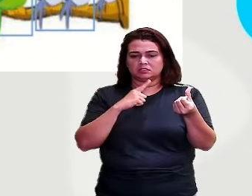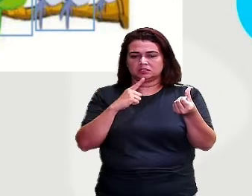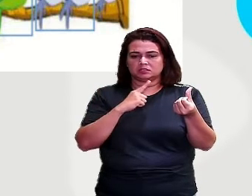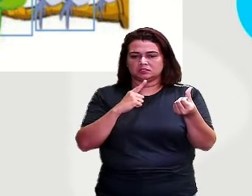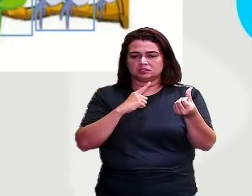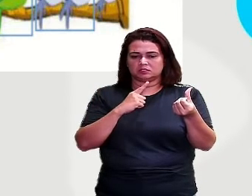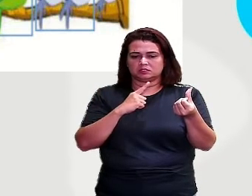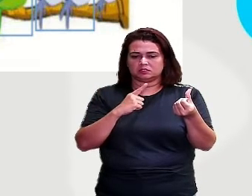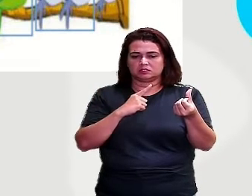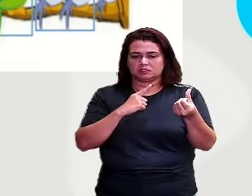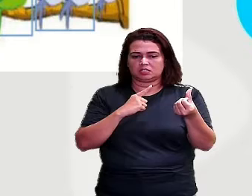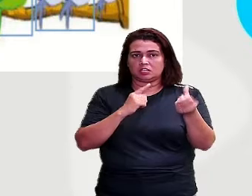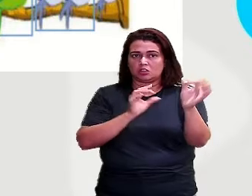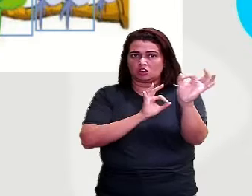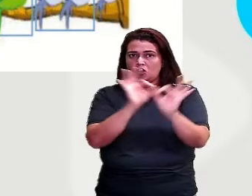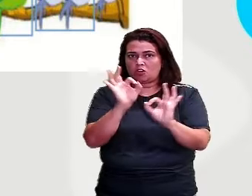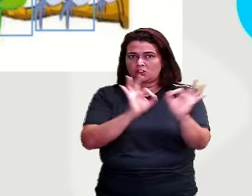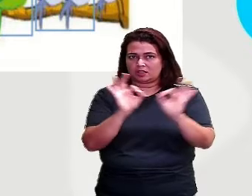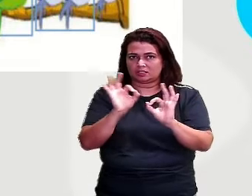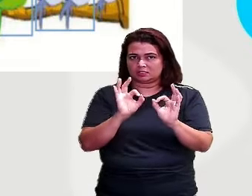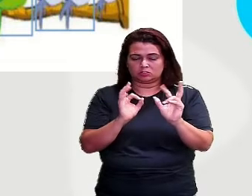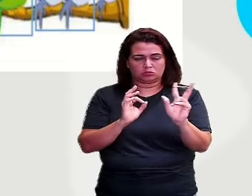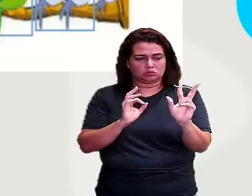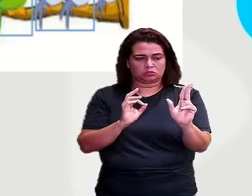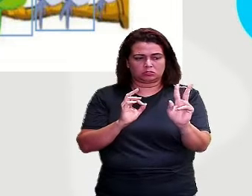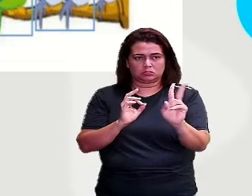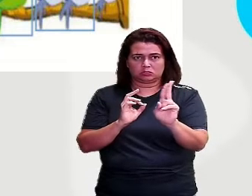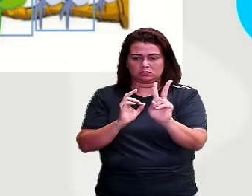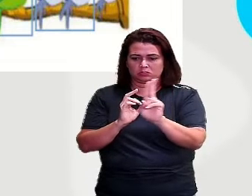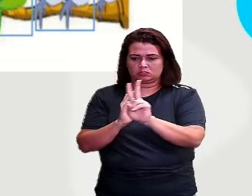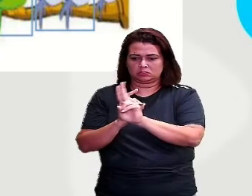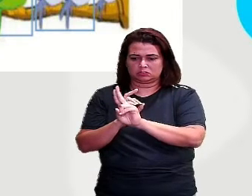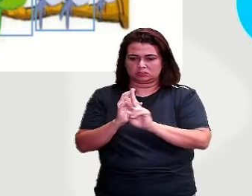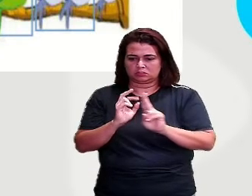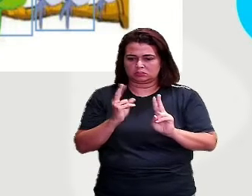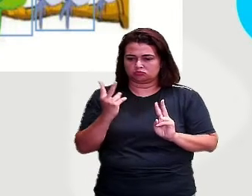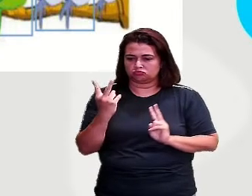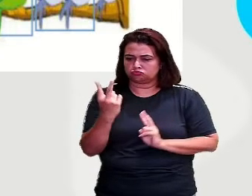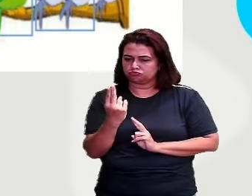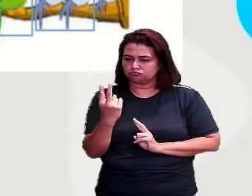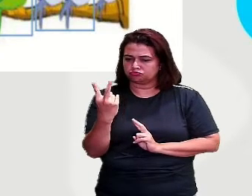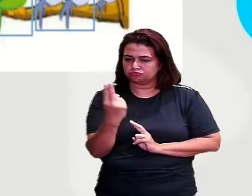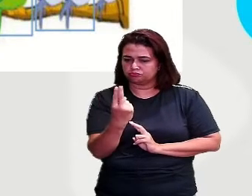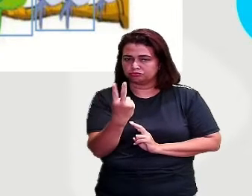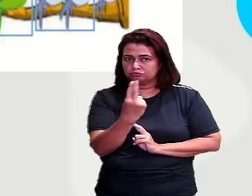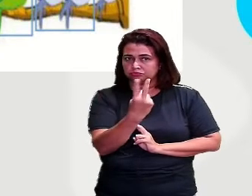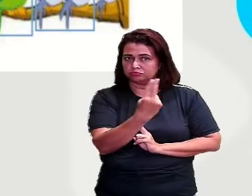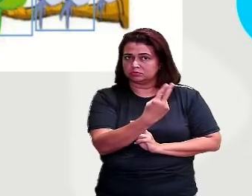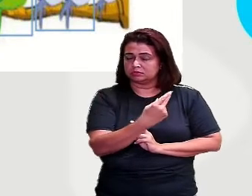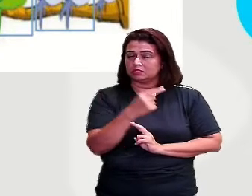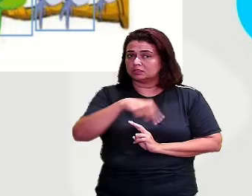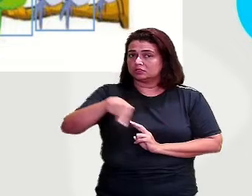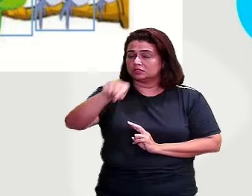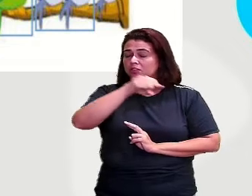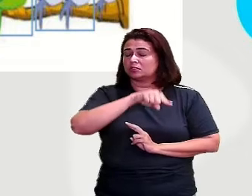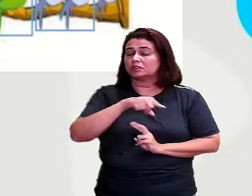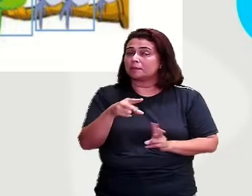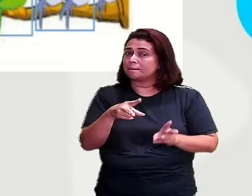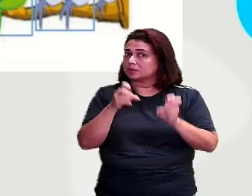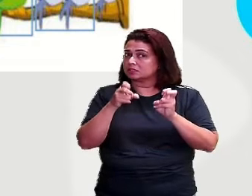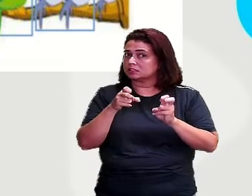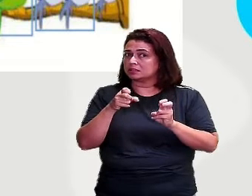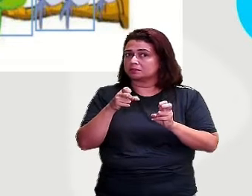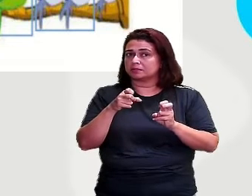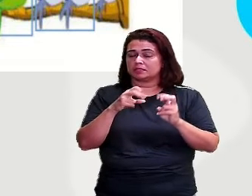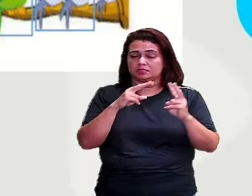marcadinho, já circuladinho, os casalzinhos, tá certo? E aí a gente vai ver se o número ele é par ou ele